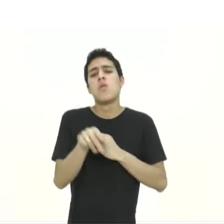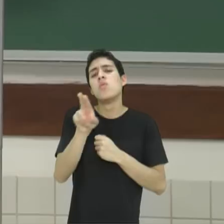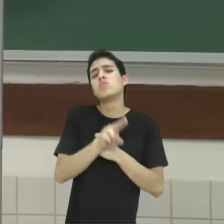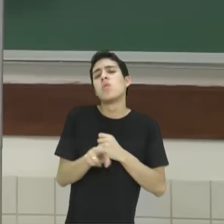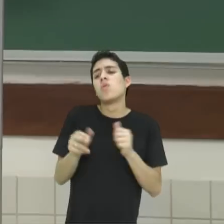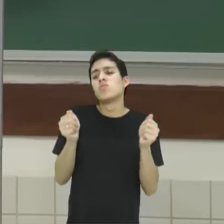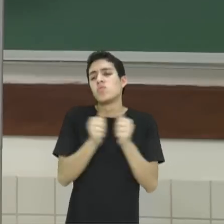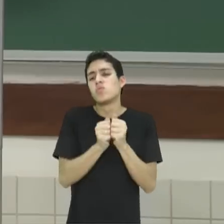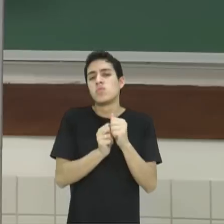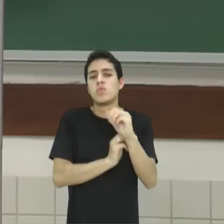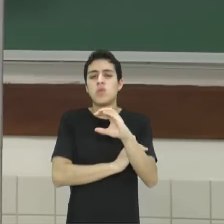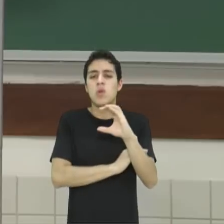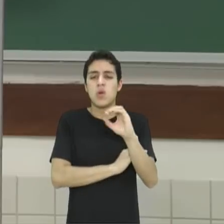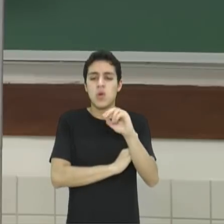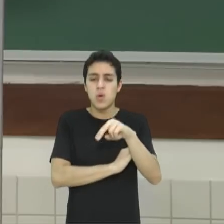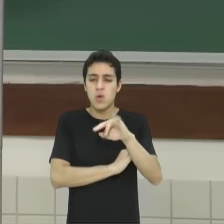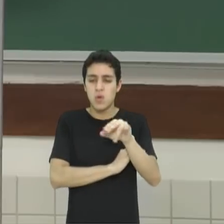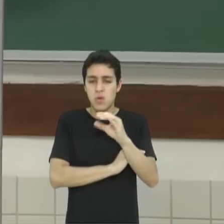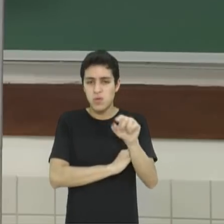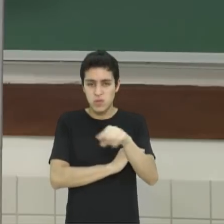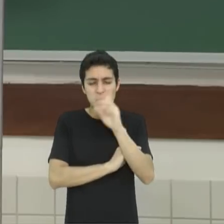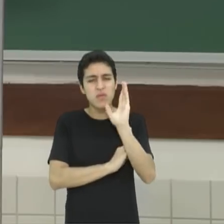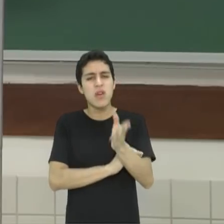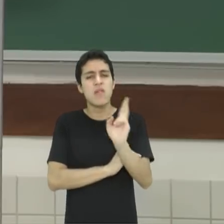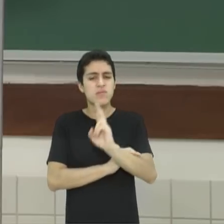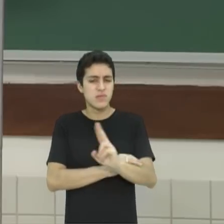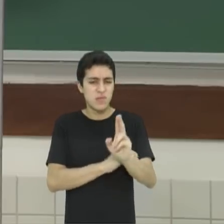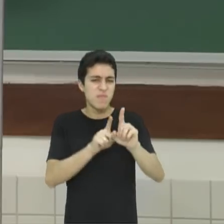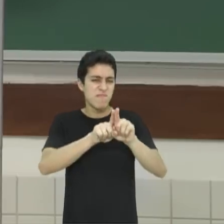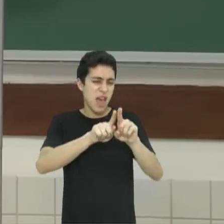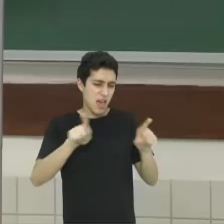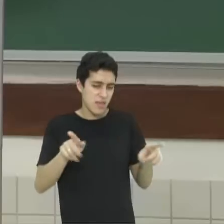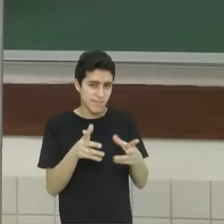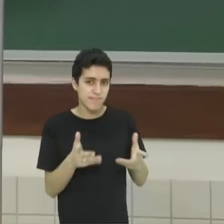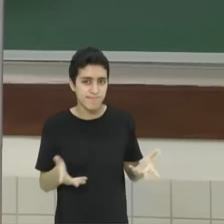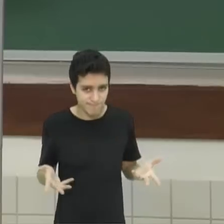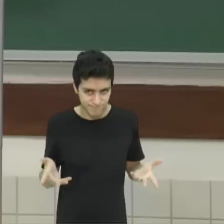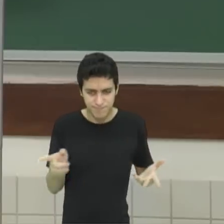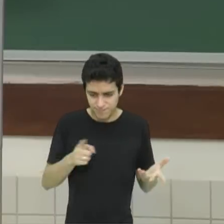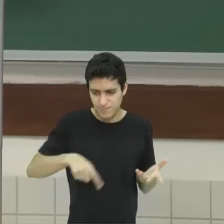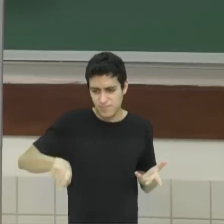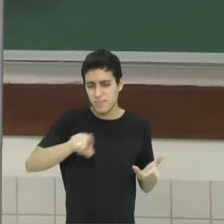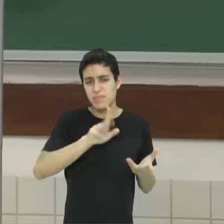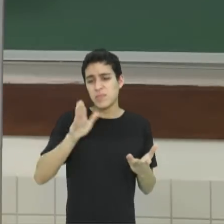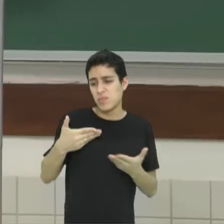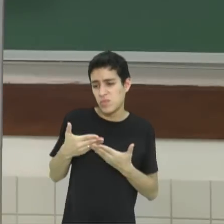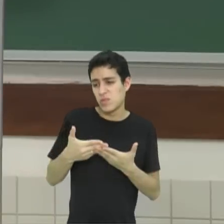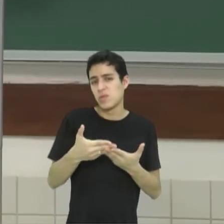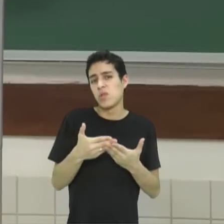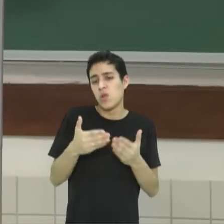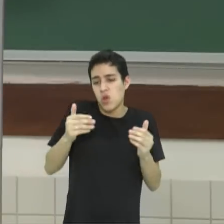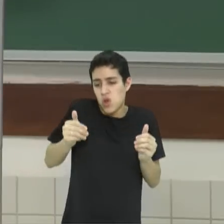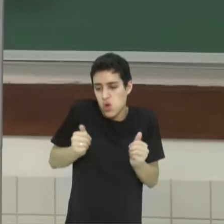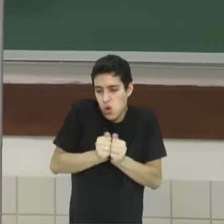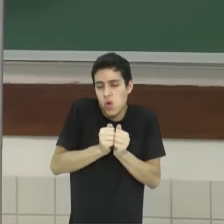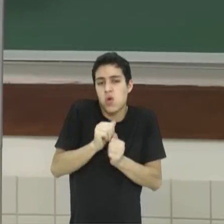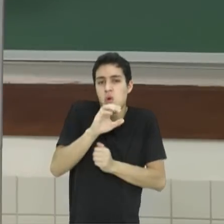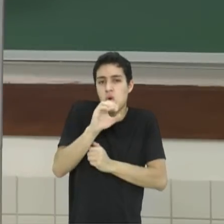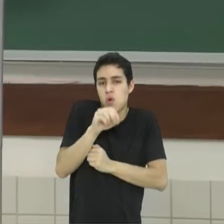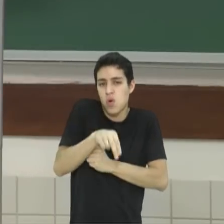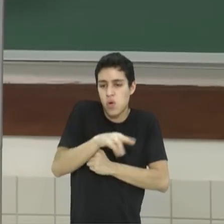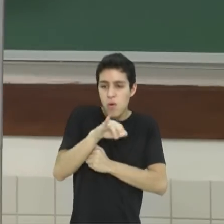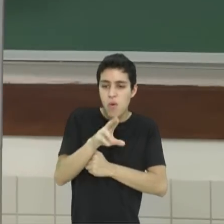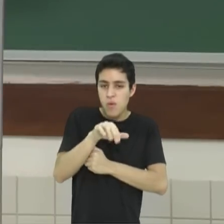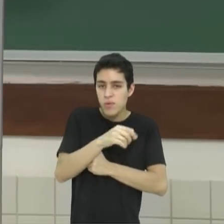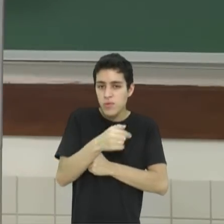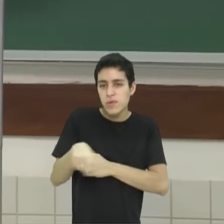conjunção, o mas. Vocês já trabalharam isso em outras aulas? Já trabalhamos com a conjunção mas, Quando